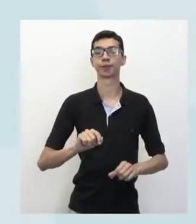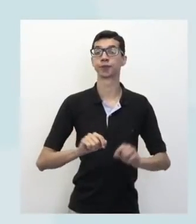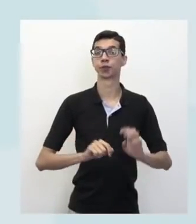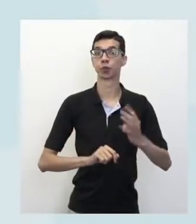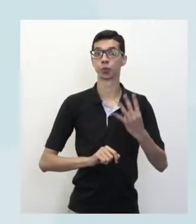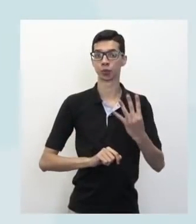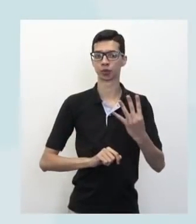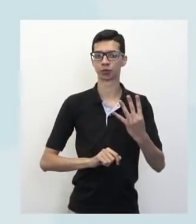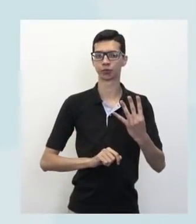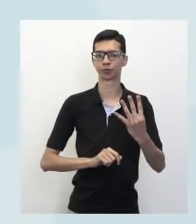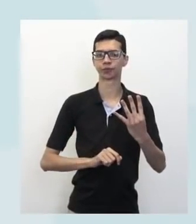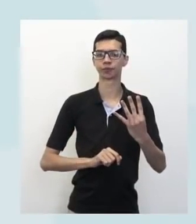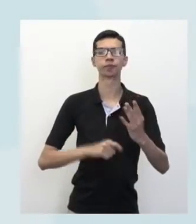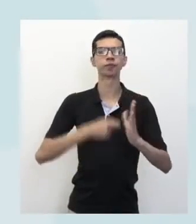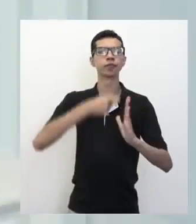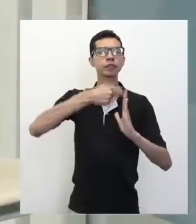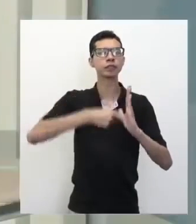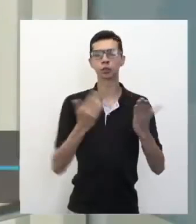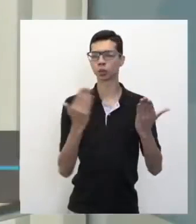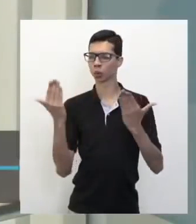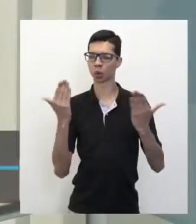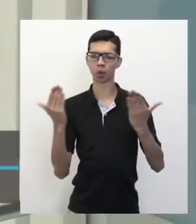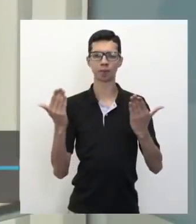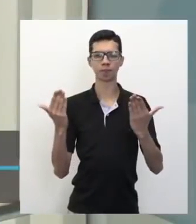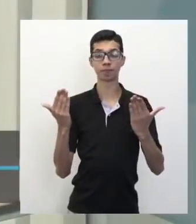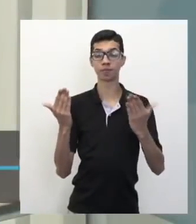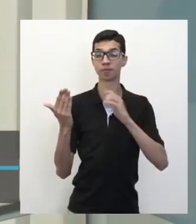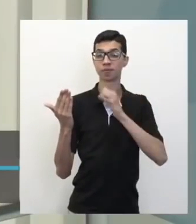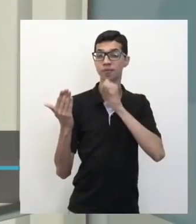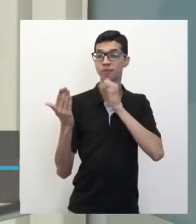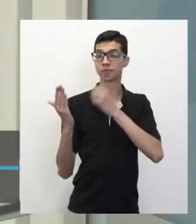com quais textos? Vamos ver.